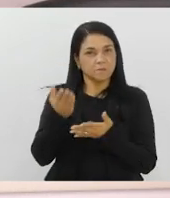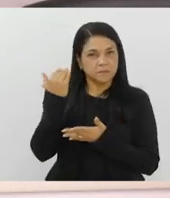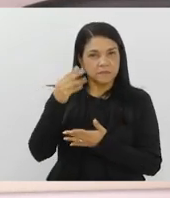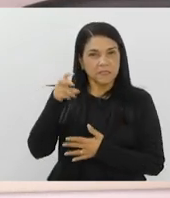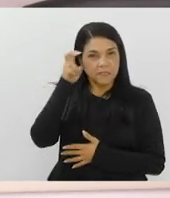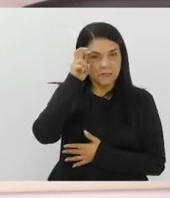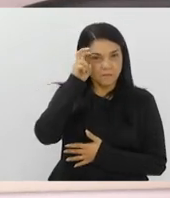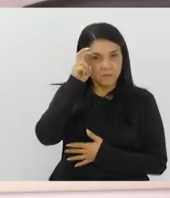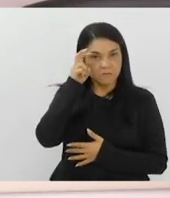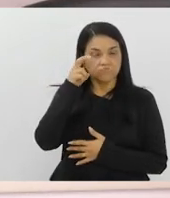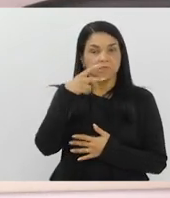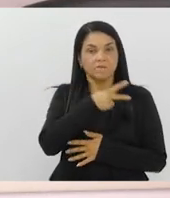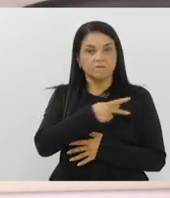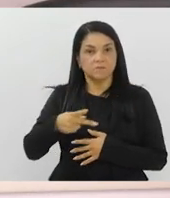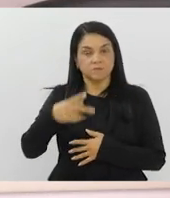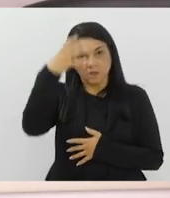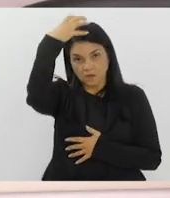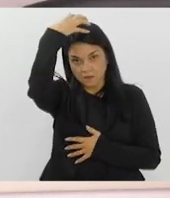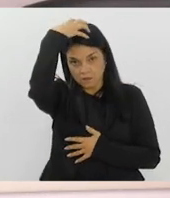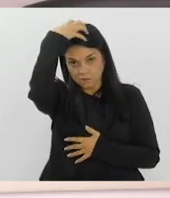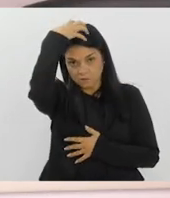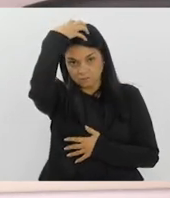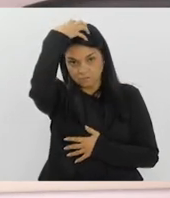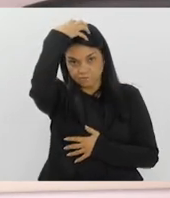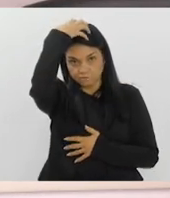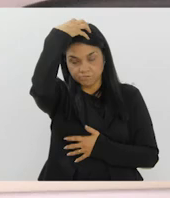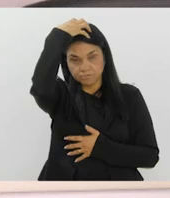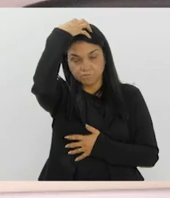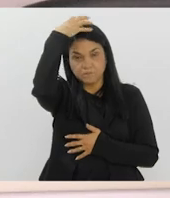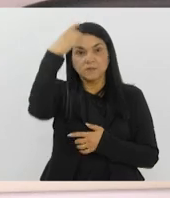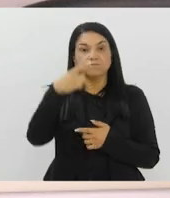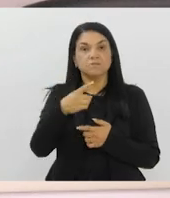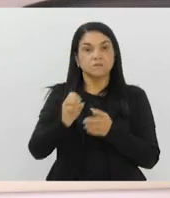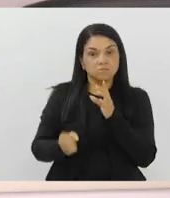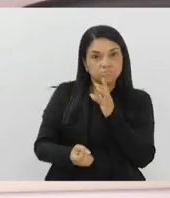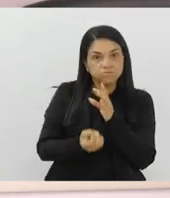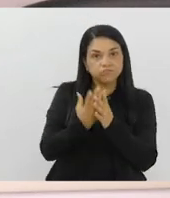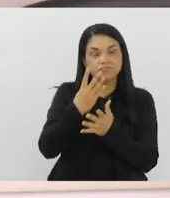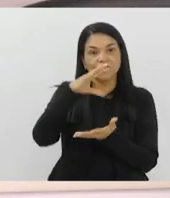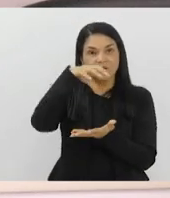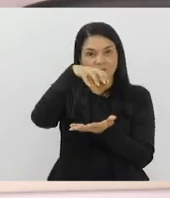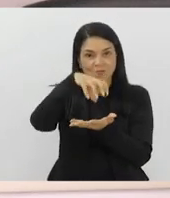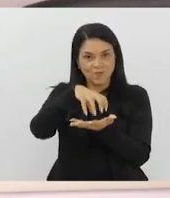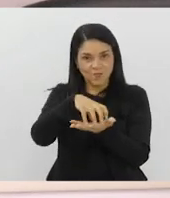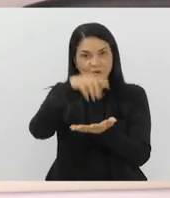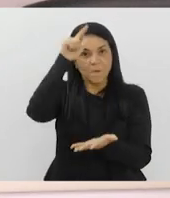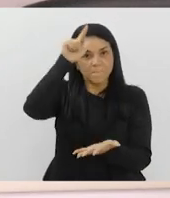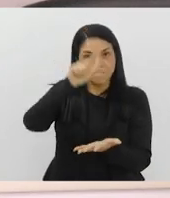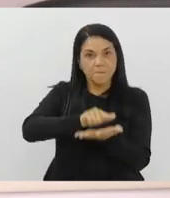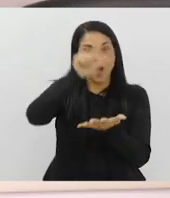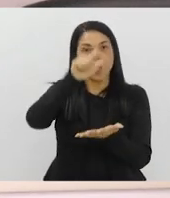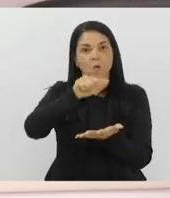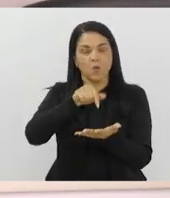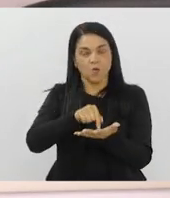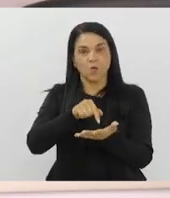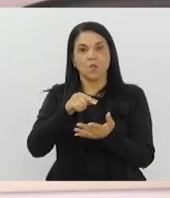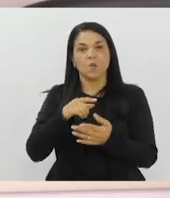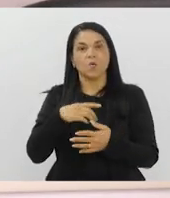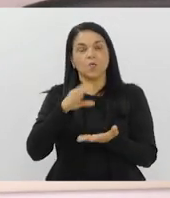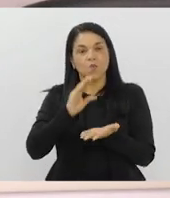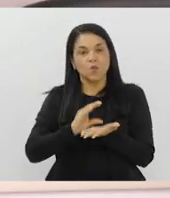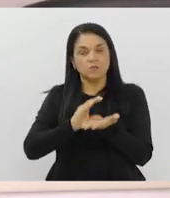tivemos em Angra dos Reis, no município de Angra dos Reis, credenciando mais duas unidades, certificando com o selo estadual mais